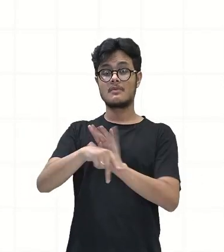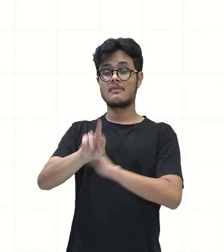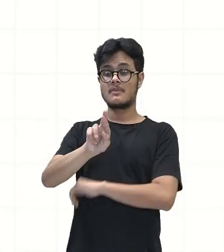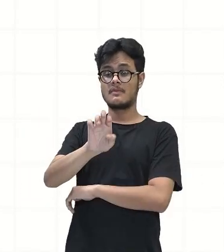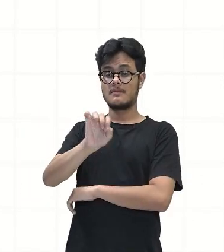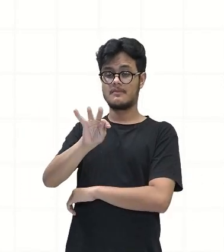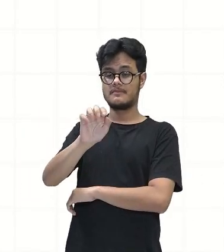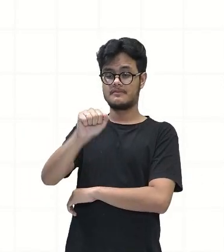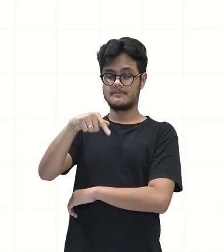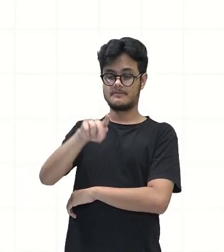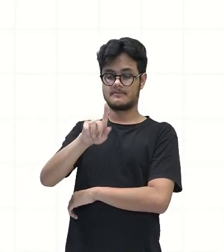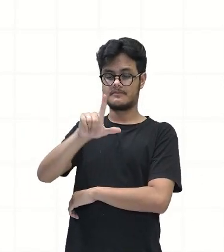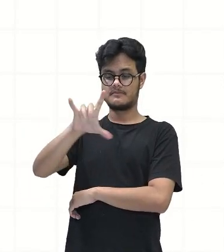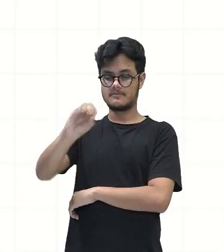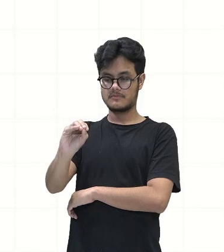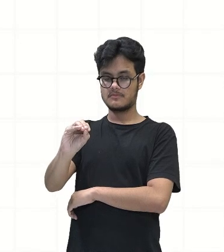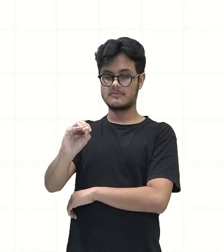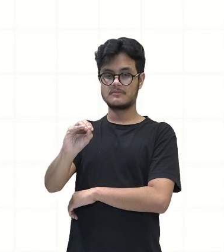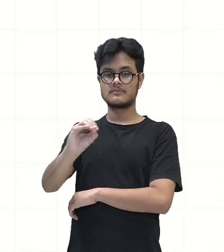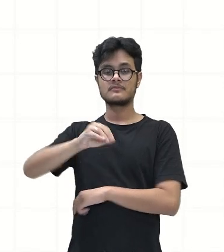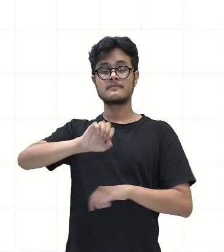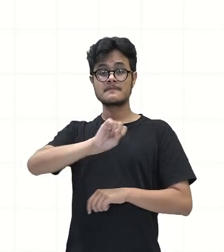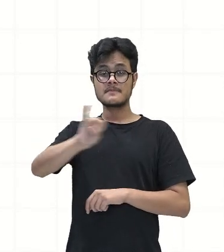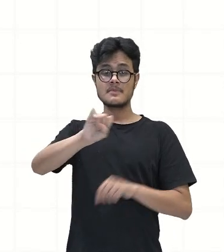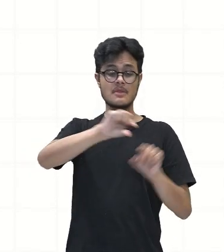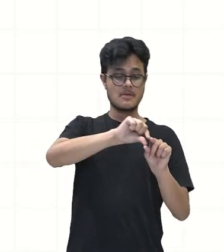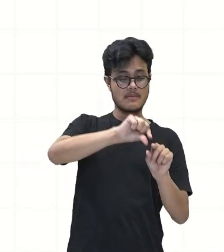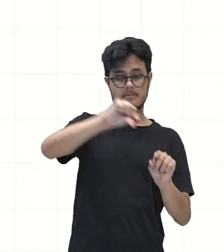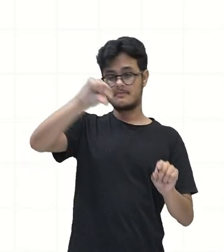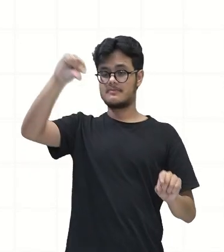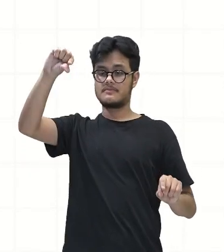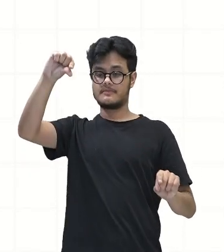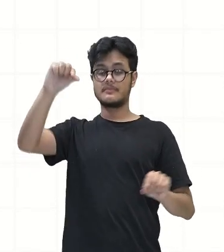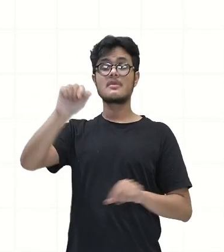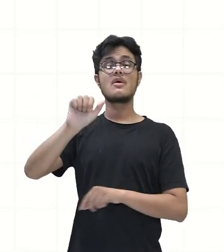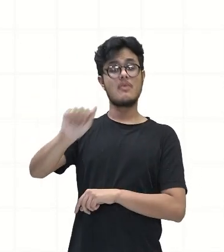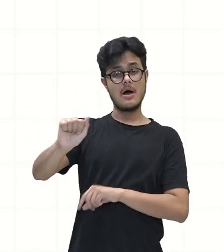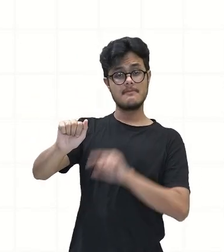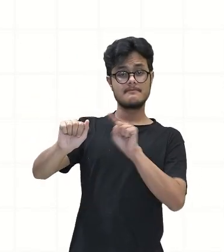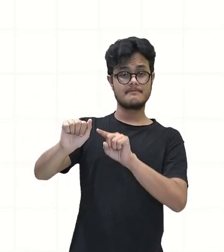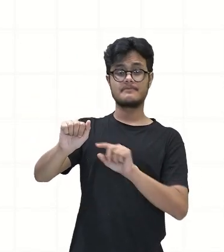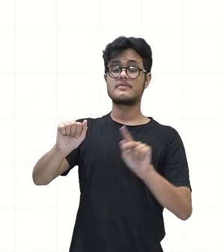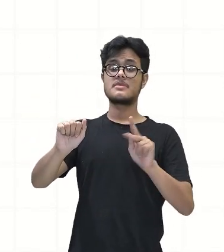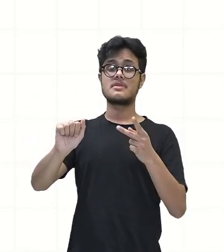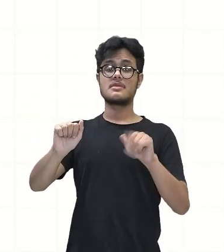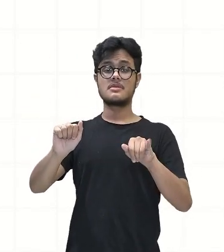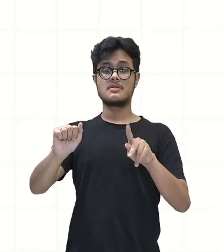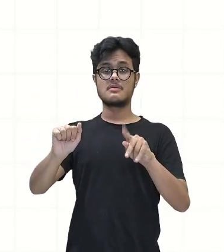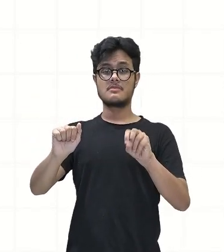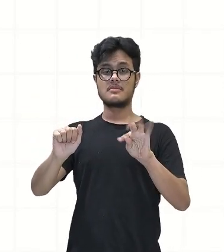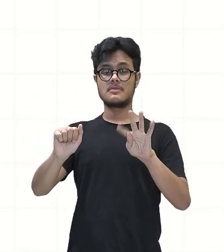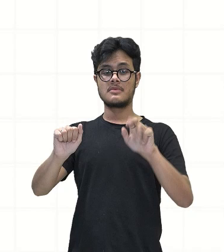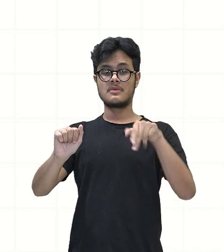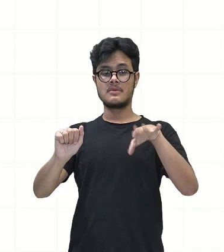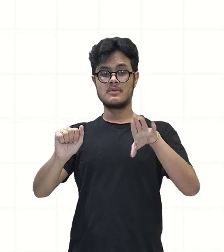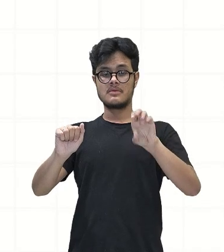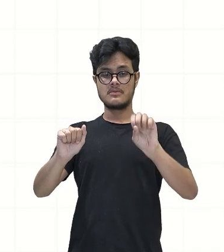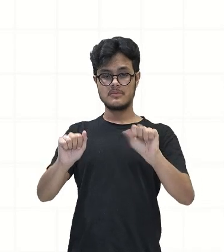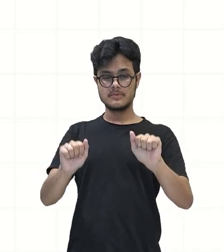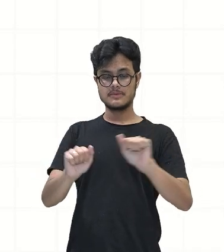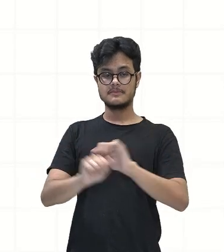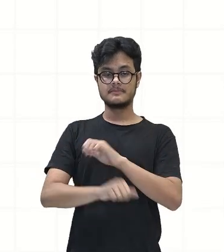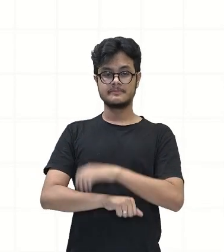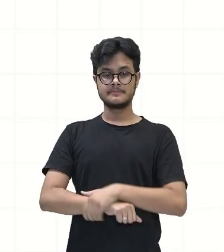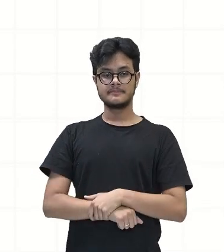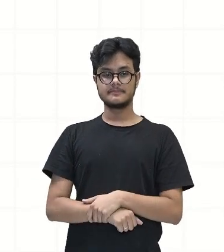hipotenusa. Ou seja, se eu colocar essa fórmula aqui, né? Ou seja, lado, que vai ser a